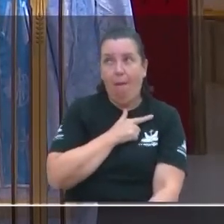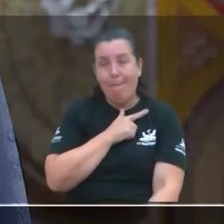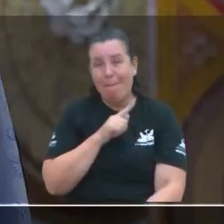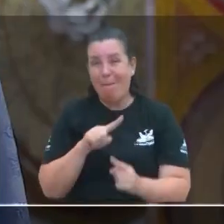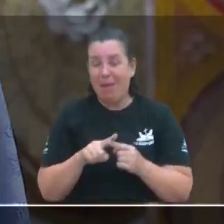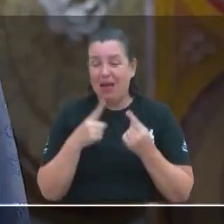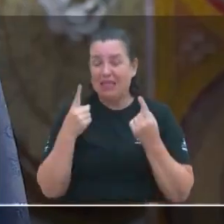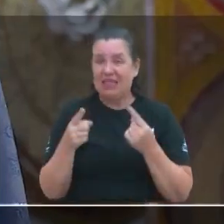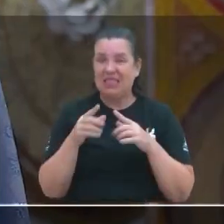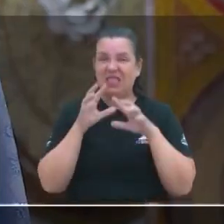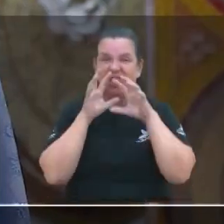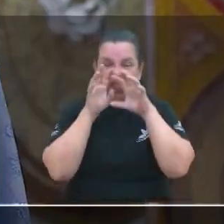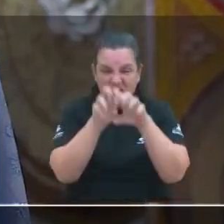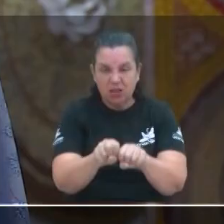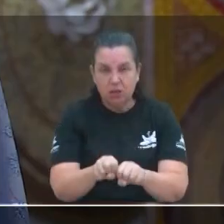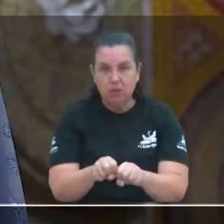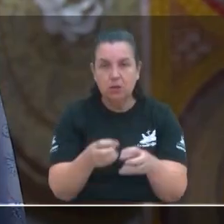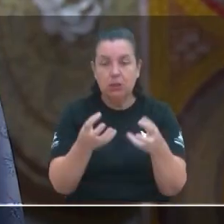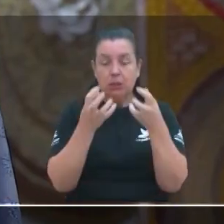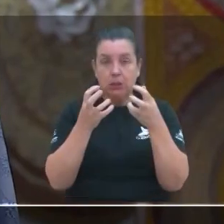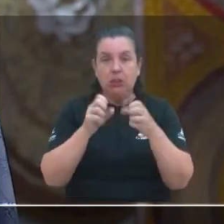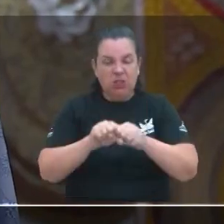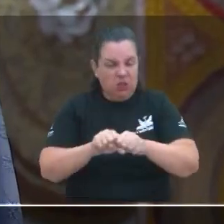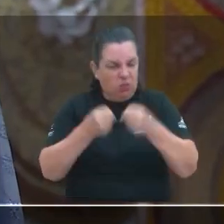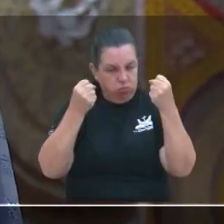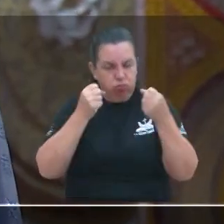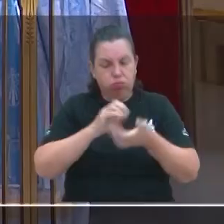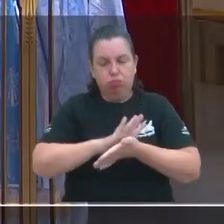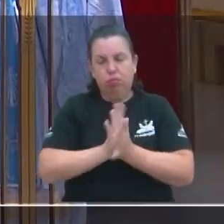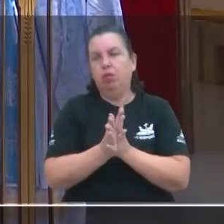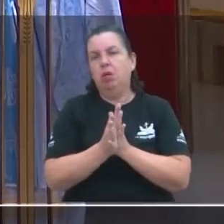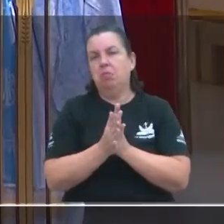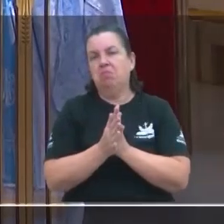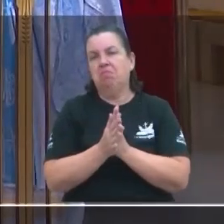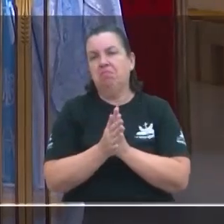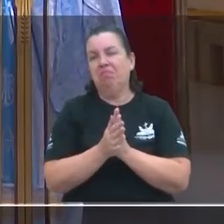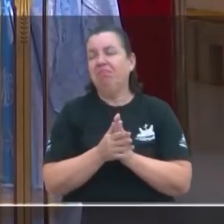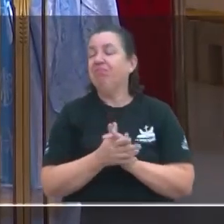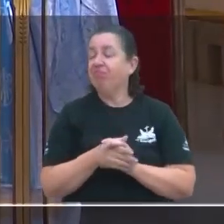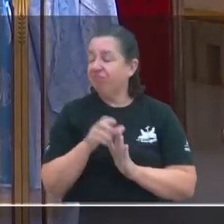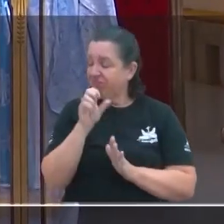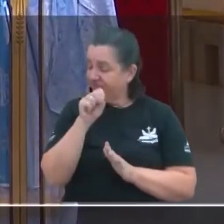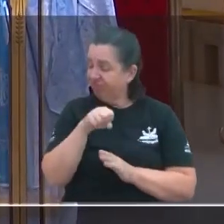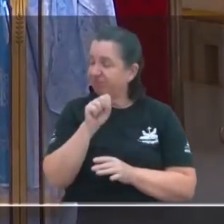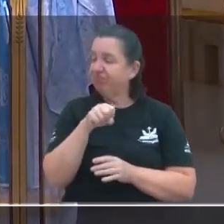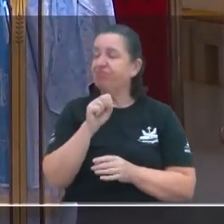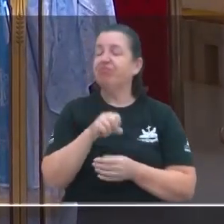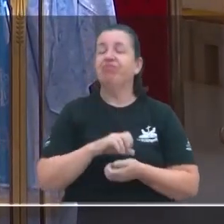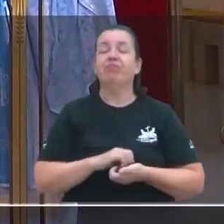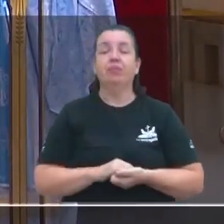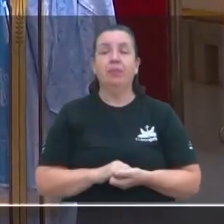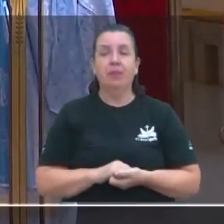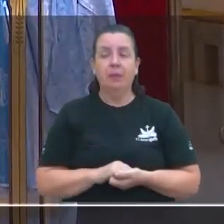são vorazes e são destrutivos.